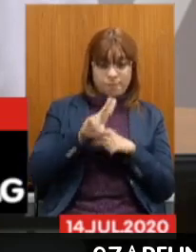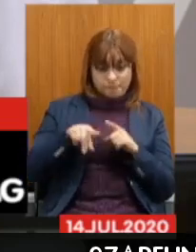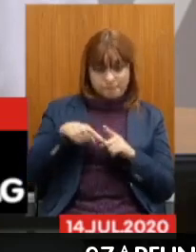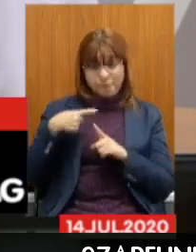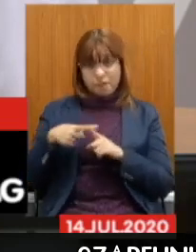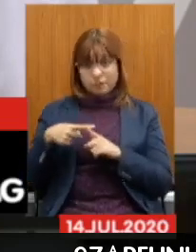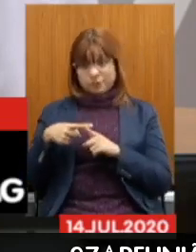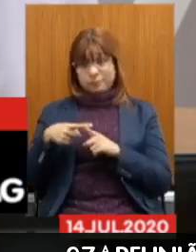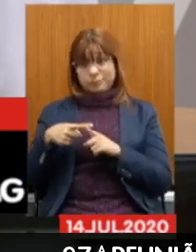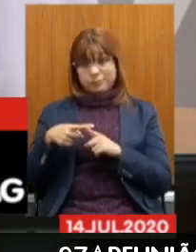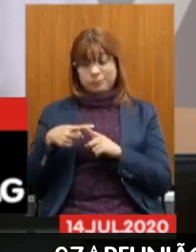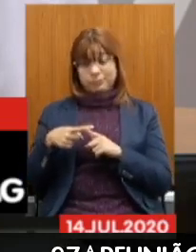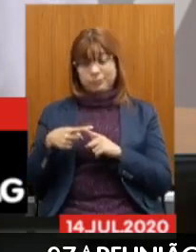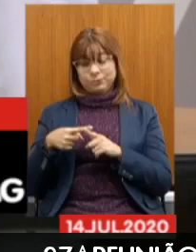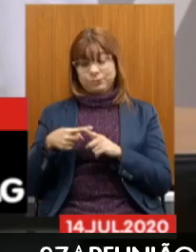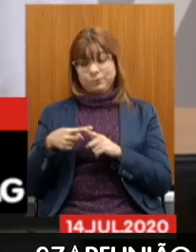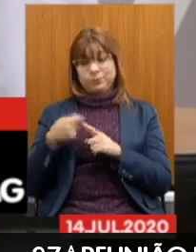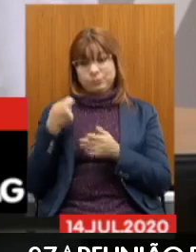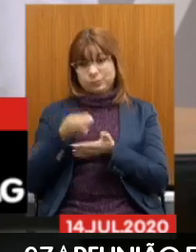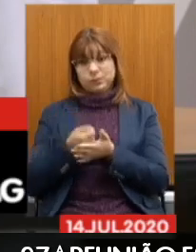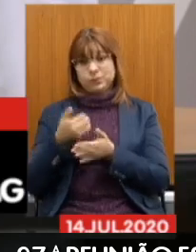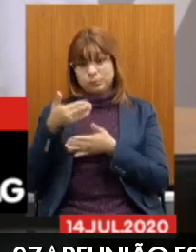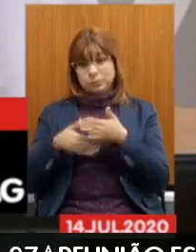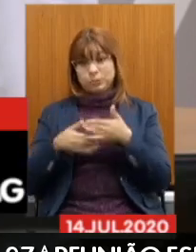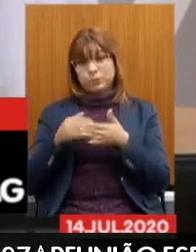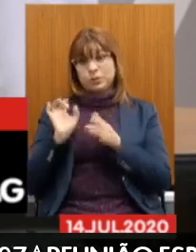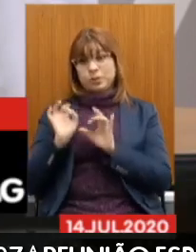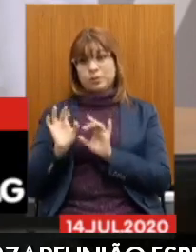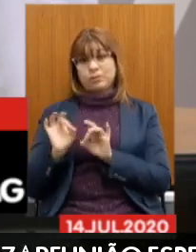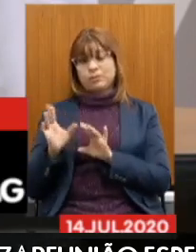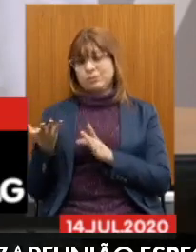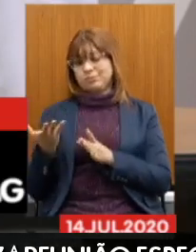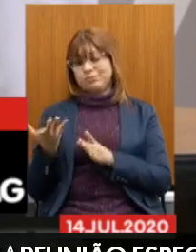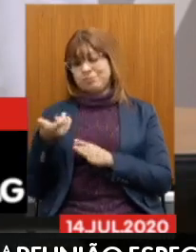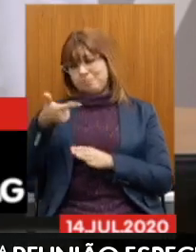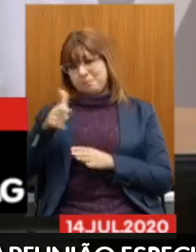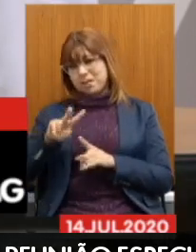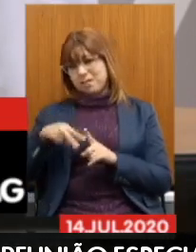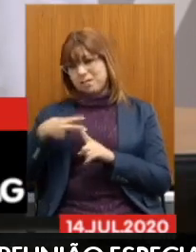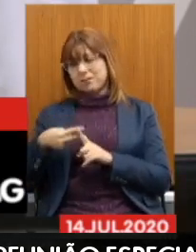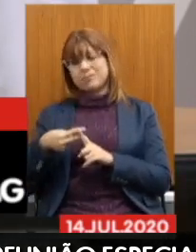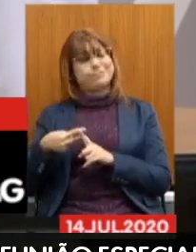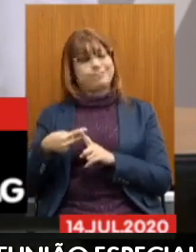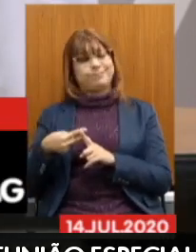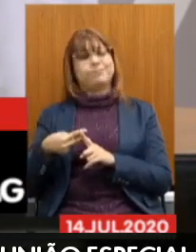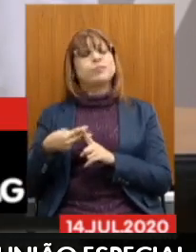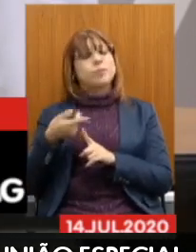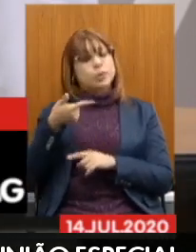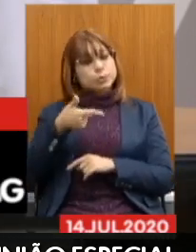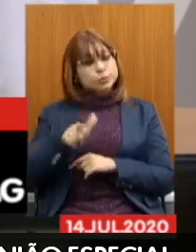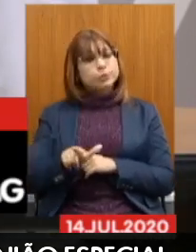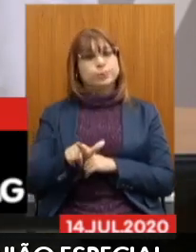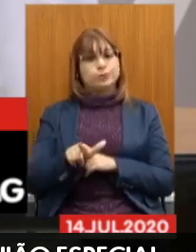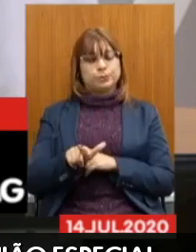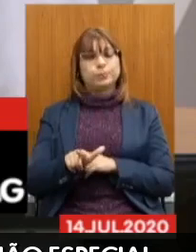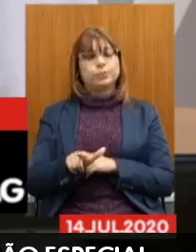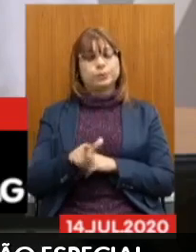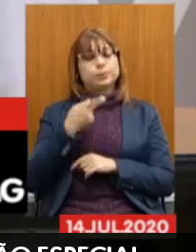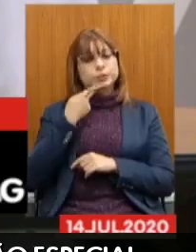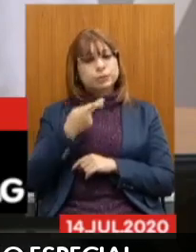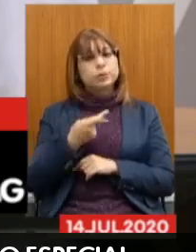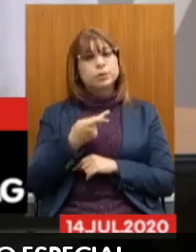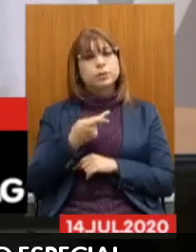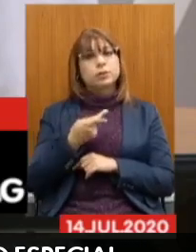contribuição extraordinária. Novamente, Trata-se, mais uma vez, de outra